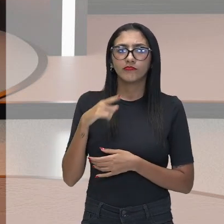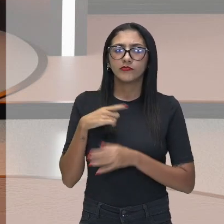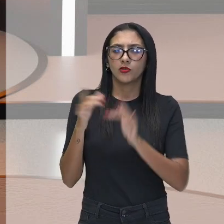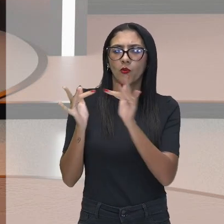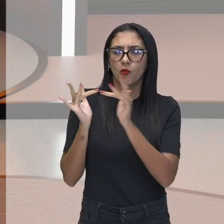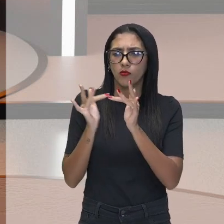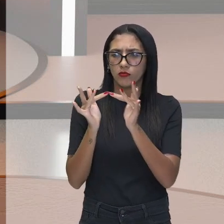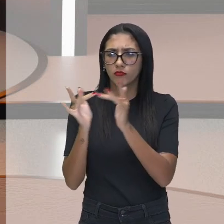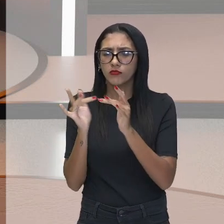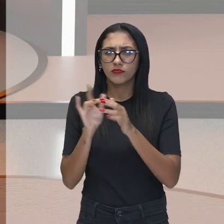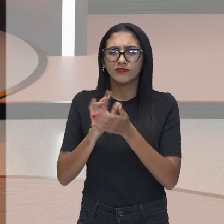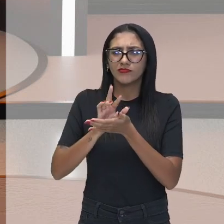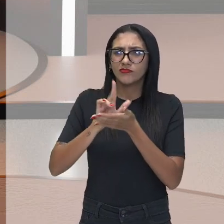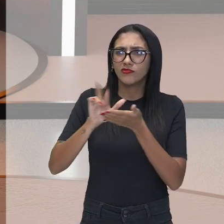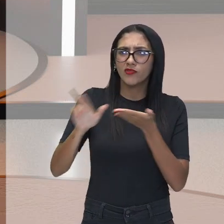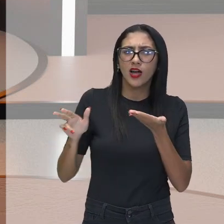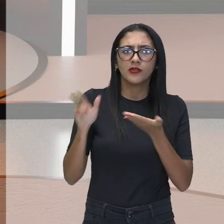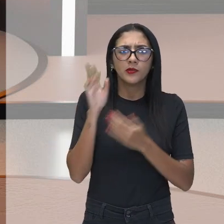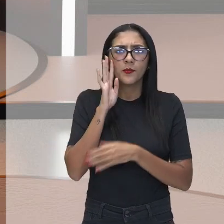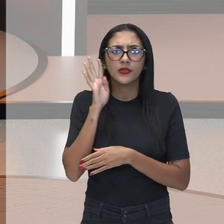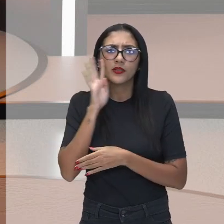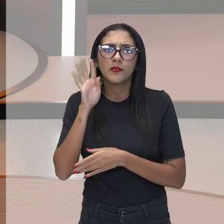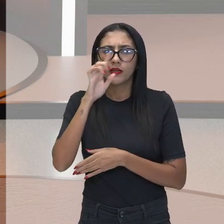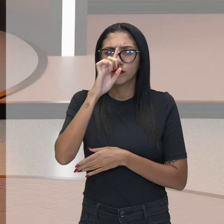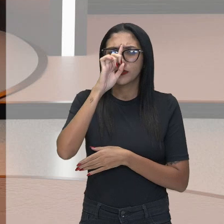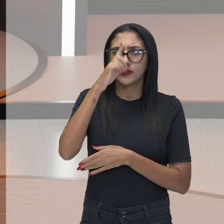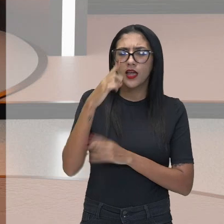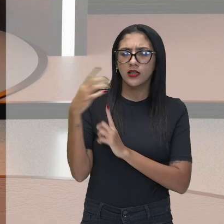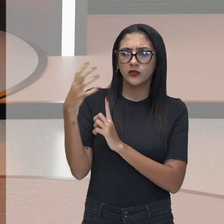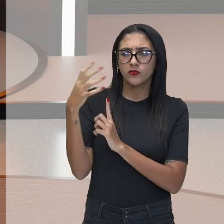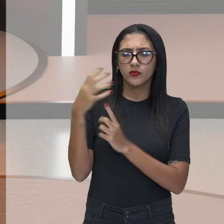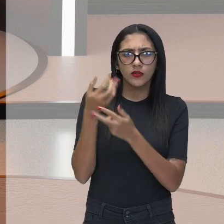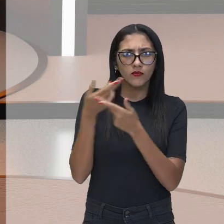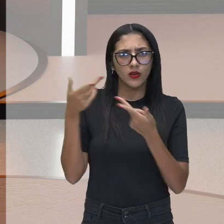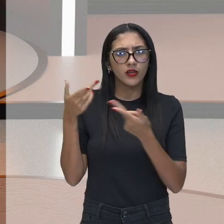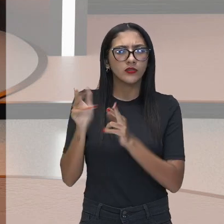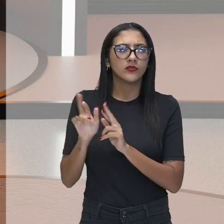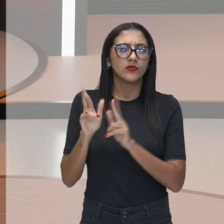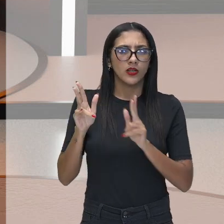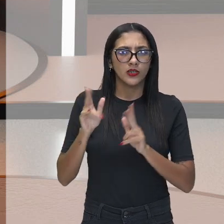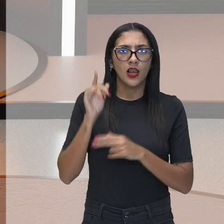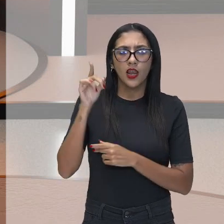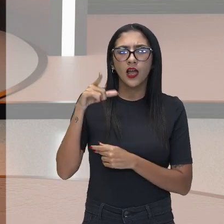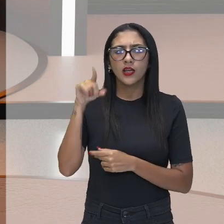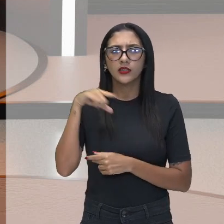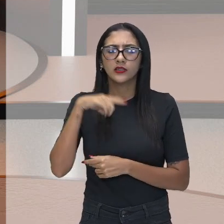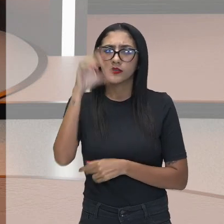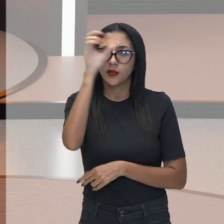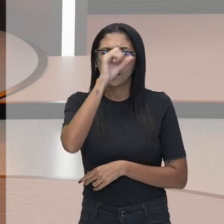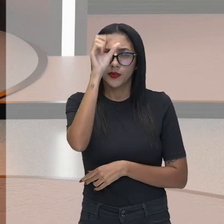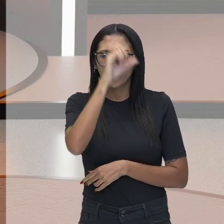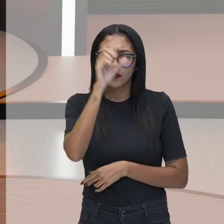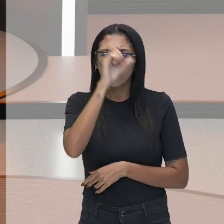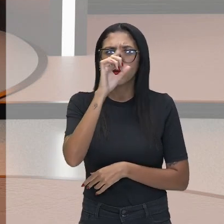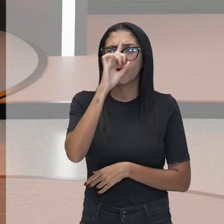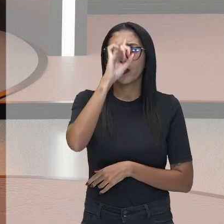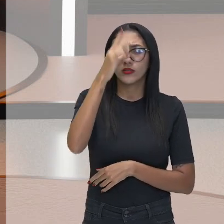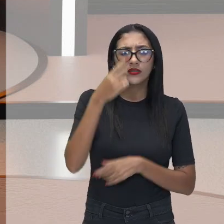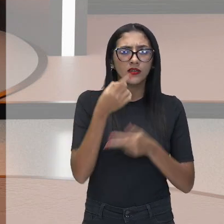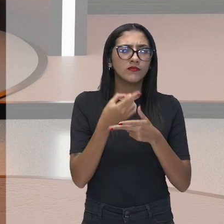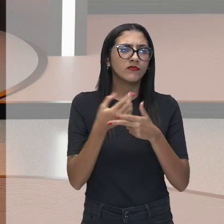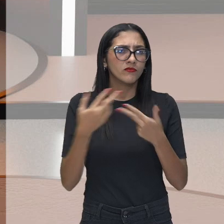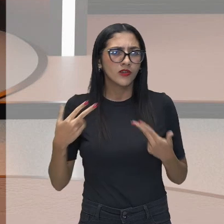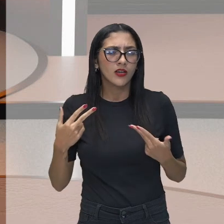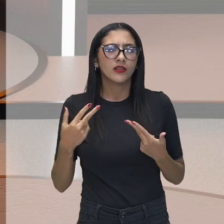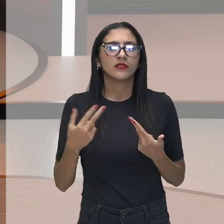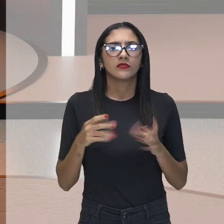diversas correntes de pensamento diferentes das que existiam no Brasil. Eles foram de lá que veio o pensamento positivista, foi de lá que